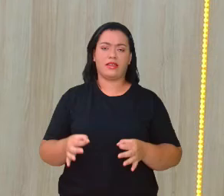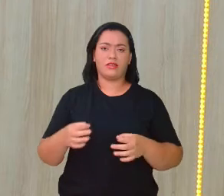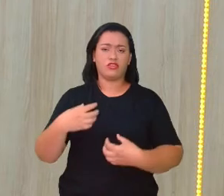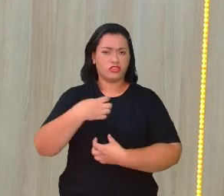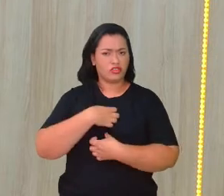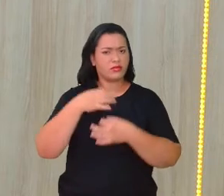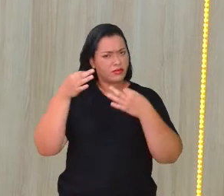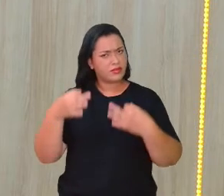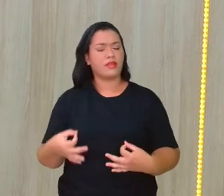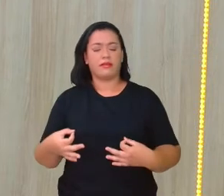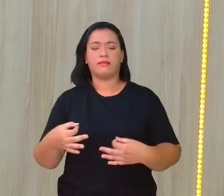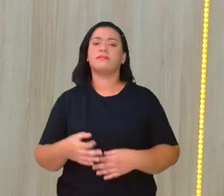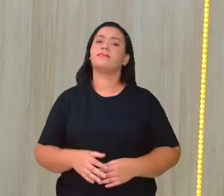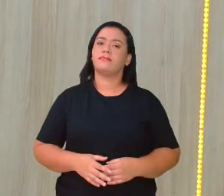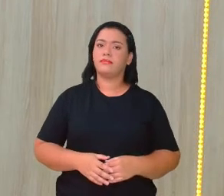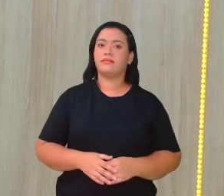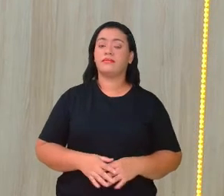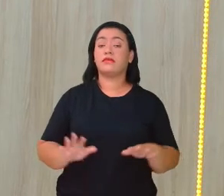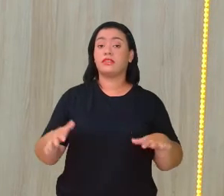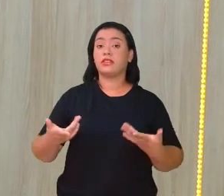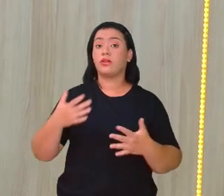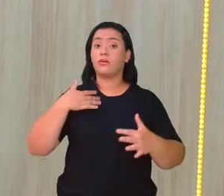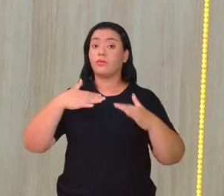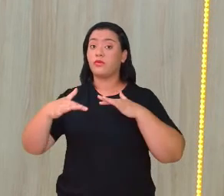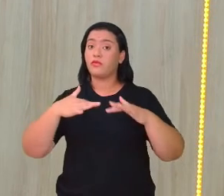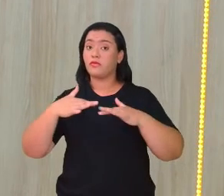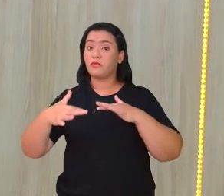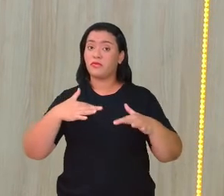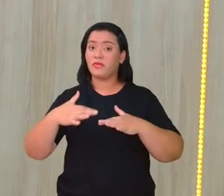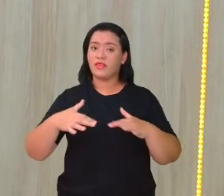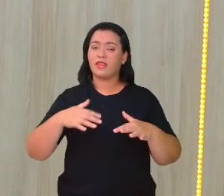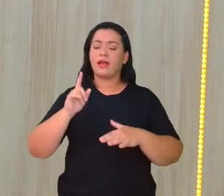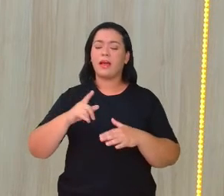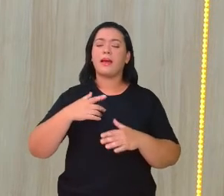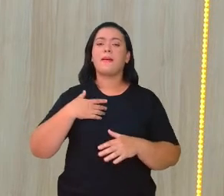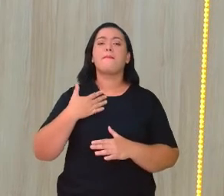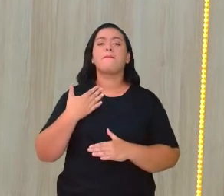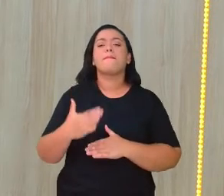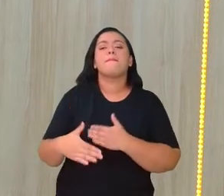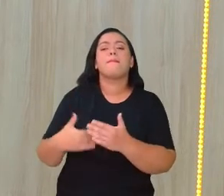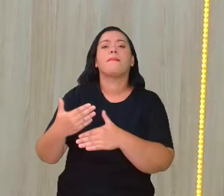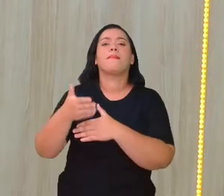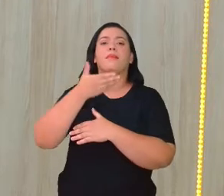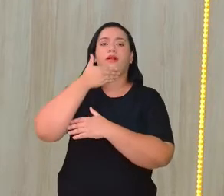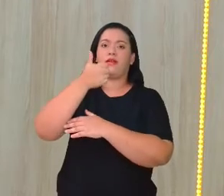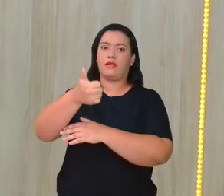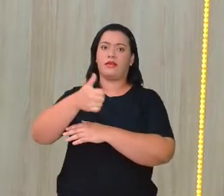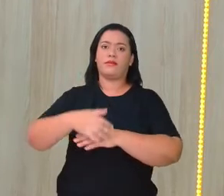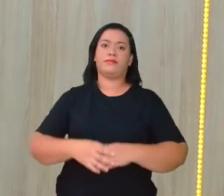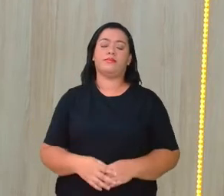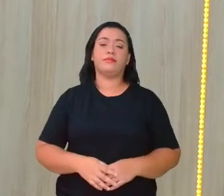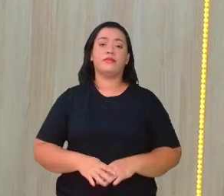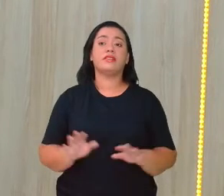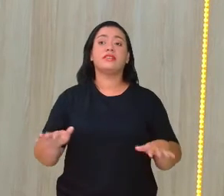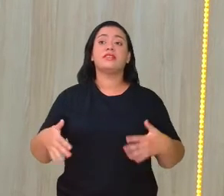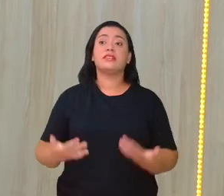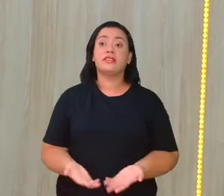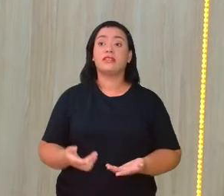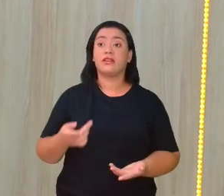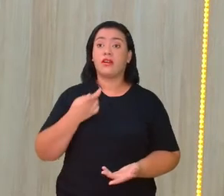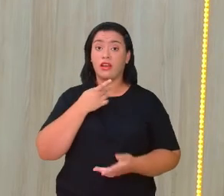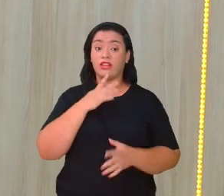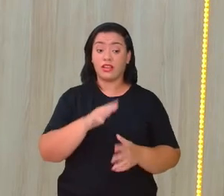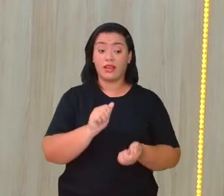né, o mais correto possível. Então, o nosso movimento ele vai ser aprimorado, né? E aí, quando a gente consegue